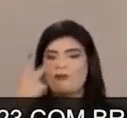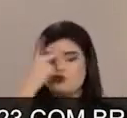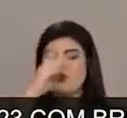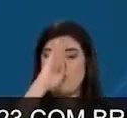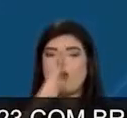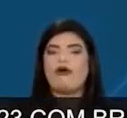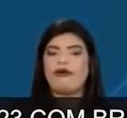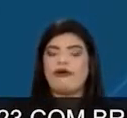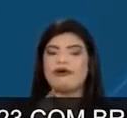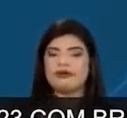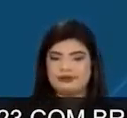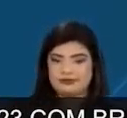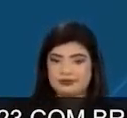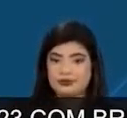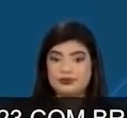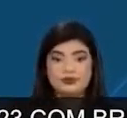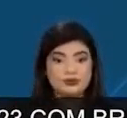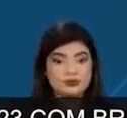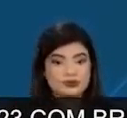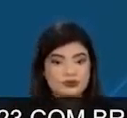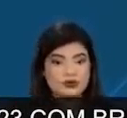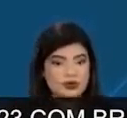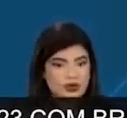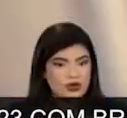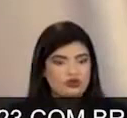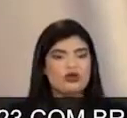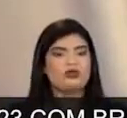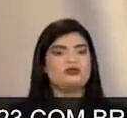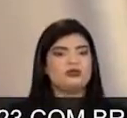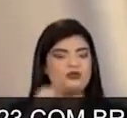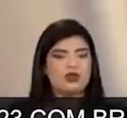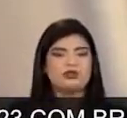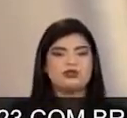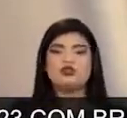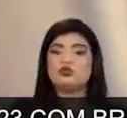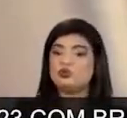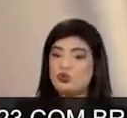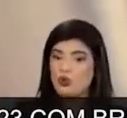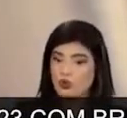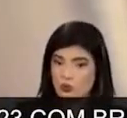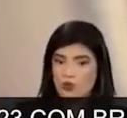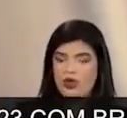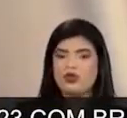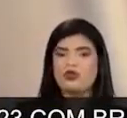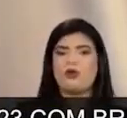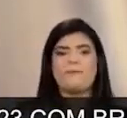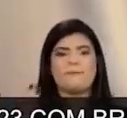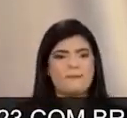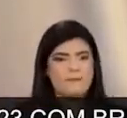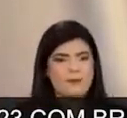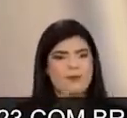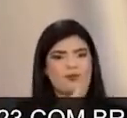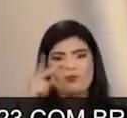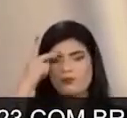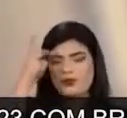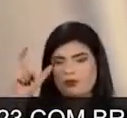armadilha. Todas as conversas com os golpistas foram registradas. Manda um documento com os dados do processo, com o nome do